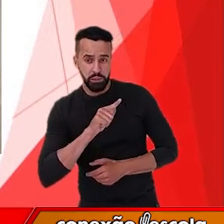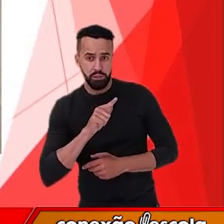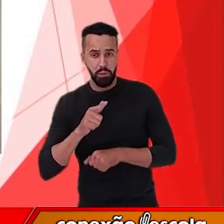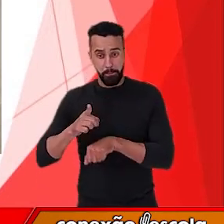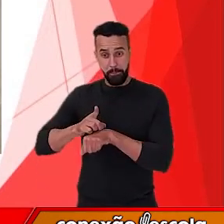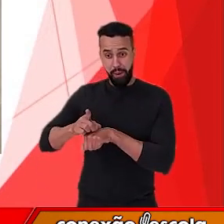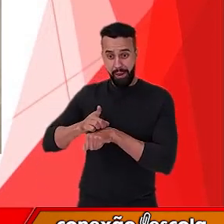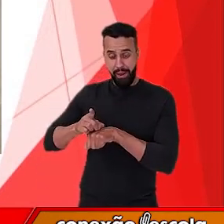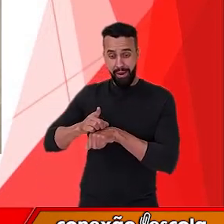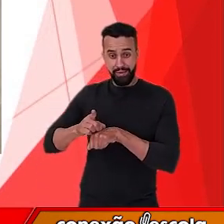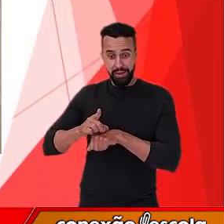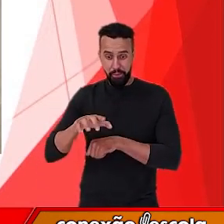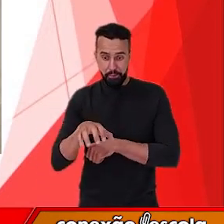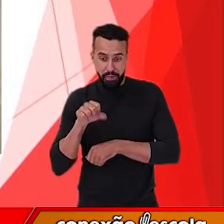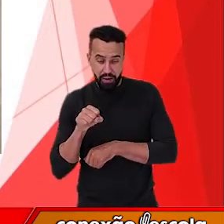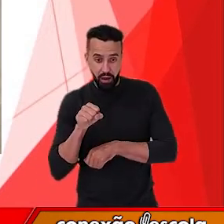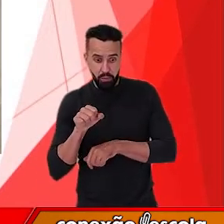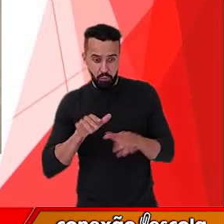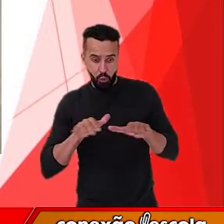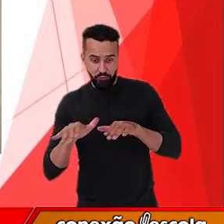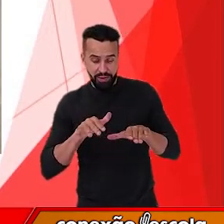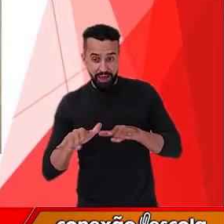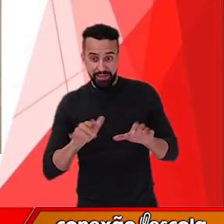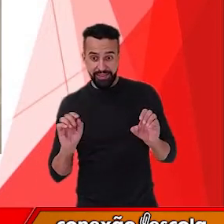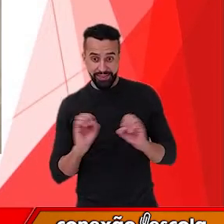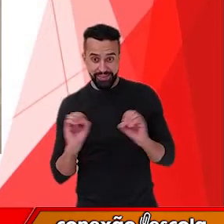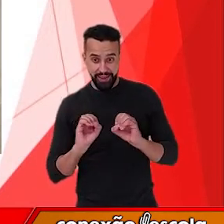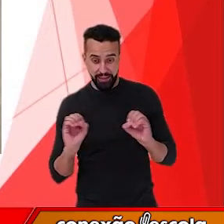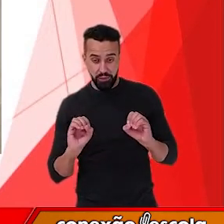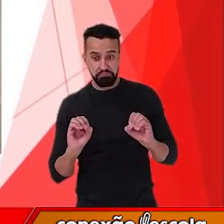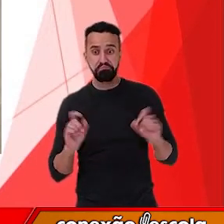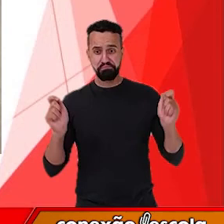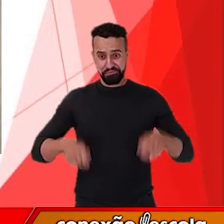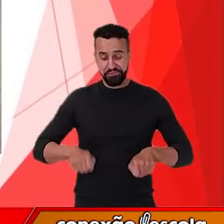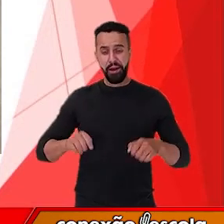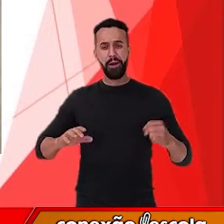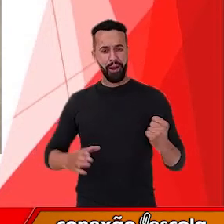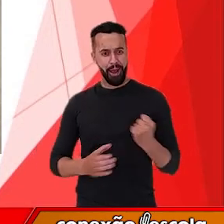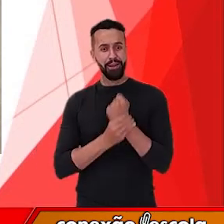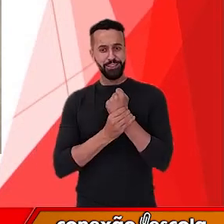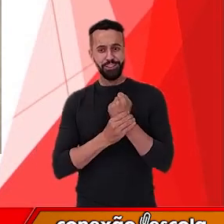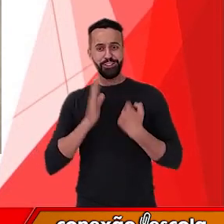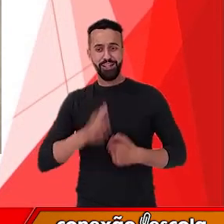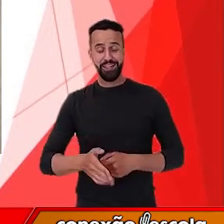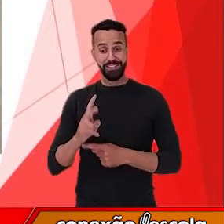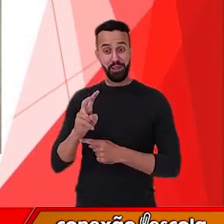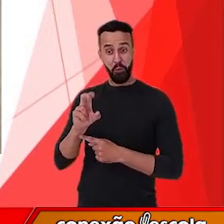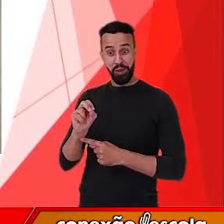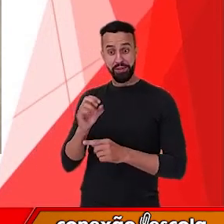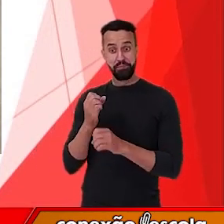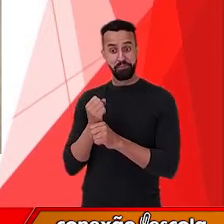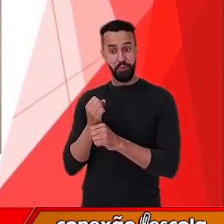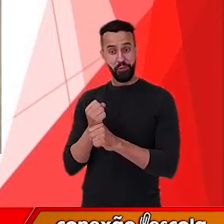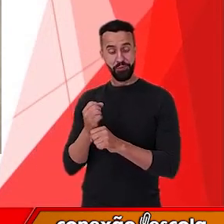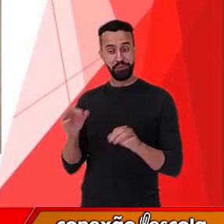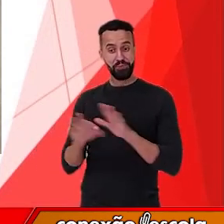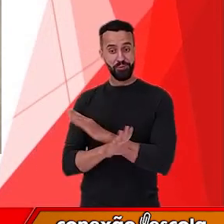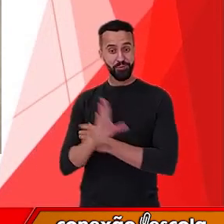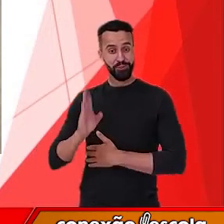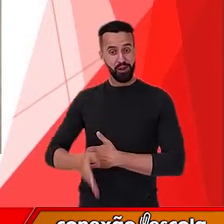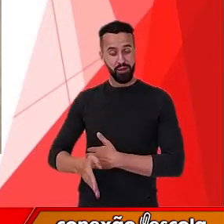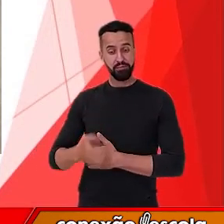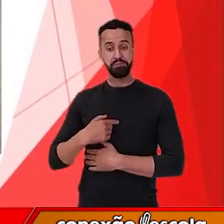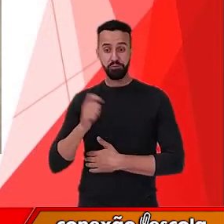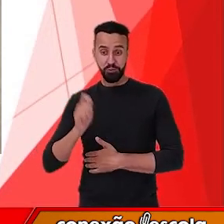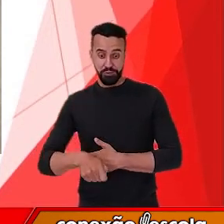tirar a vareta preta sem movimentar as outras, além de garantir de cara 50 pontos, você também pode usar a